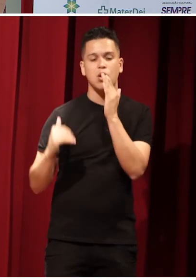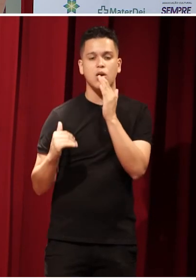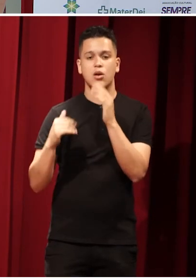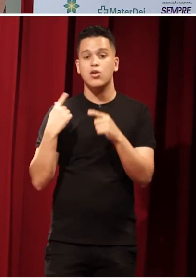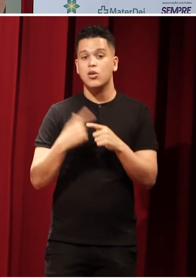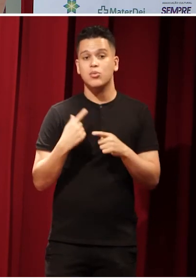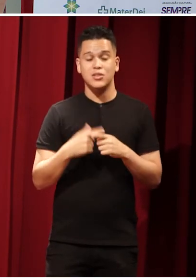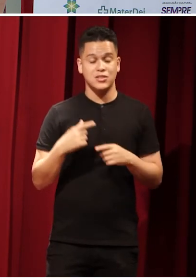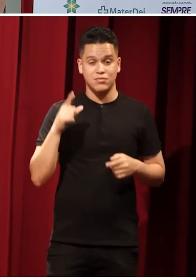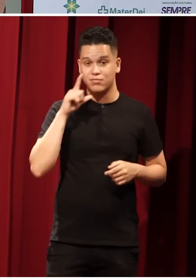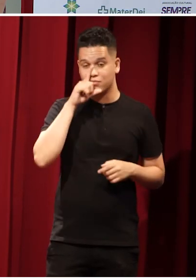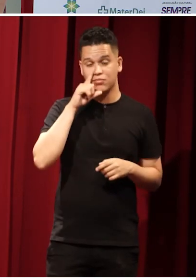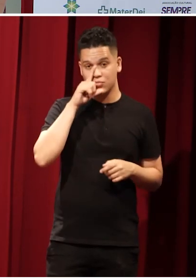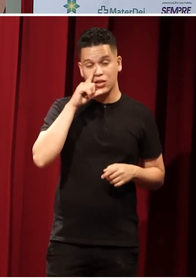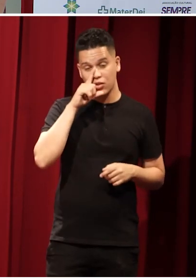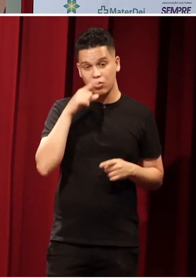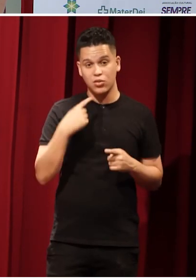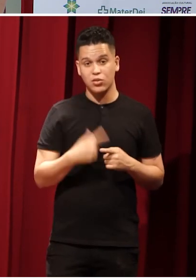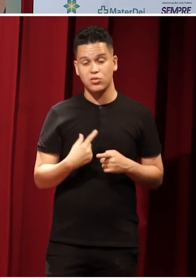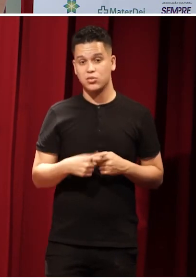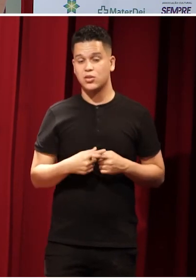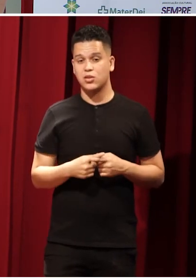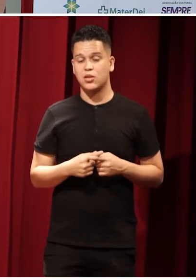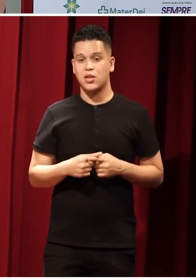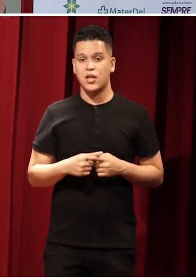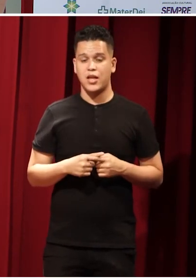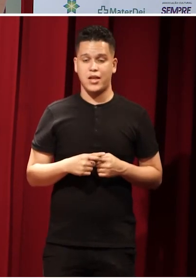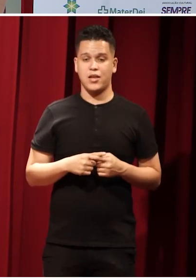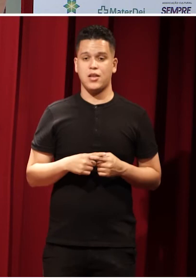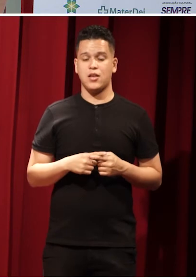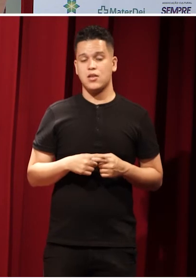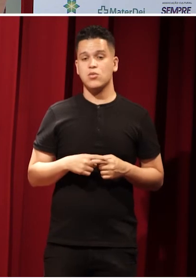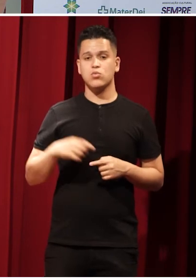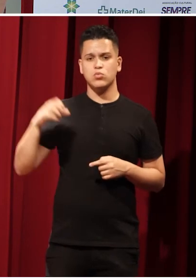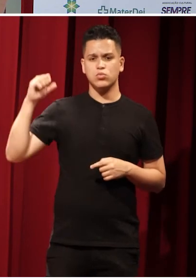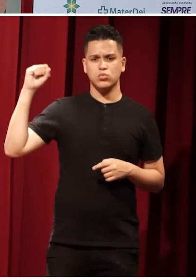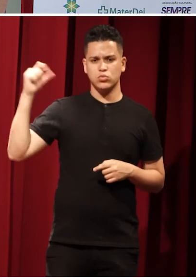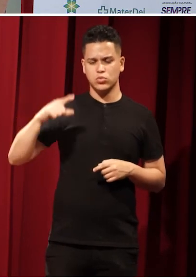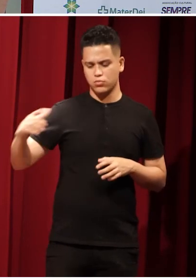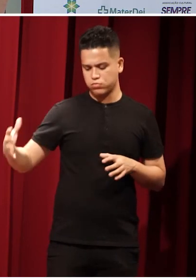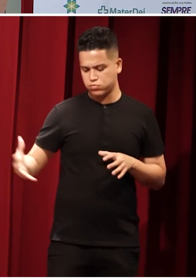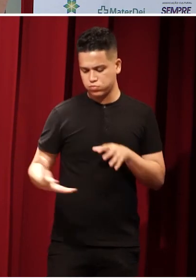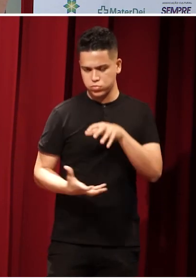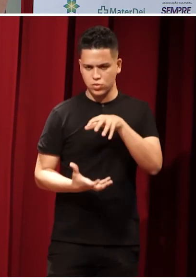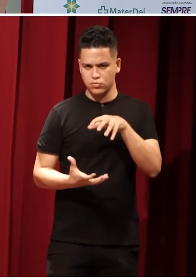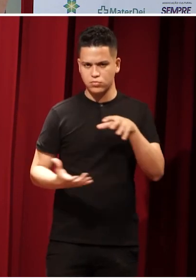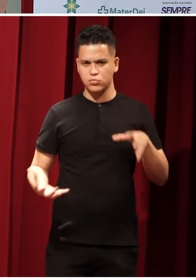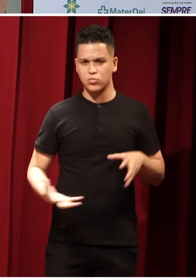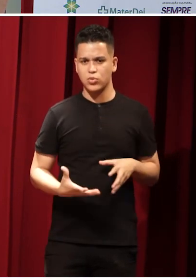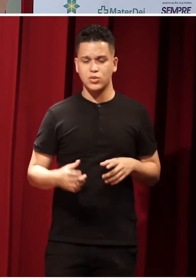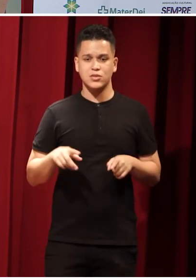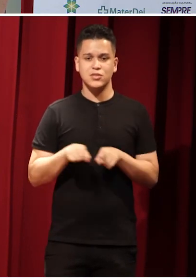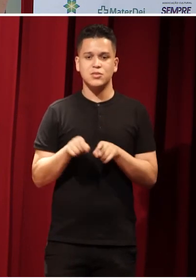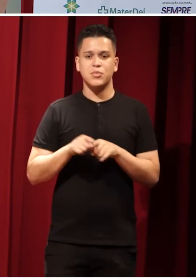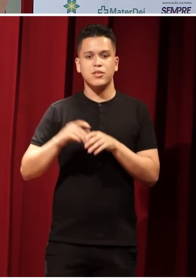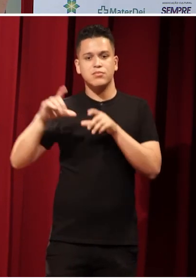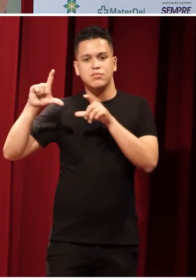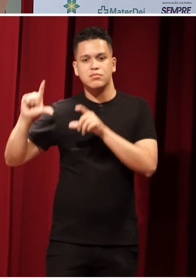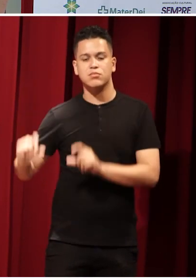hoje. Caiu pela metade. Isso é extremamente grave porque a capacidade de refletir luz